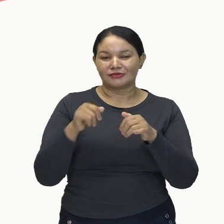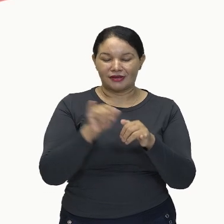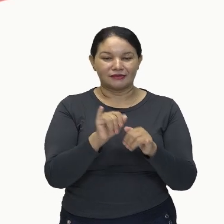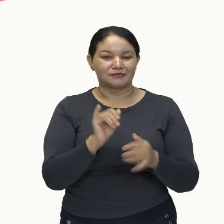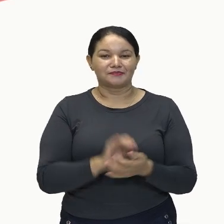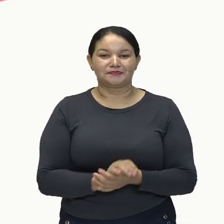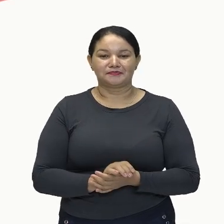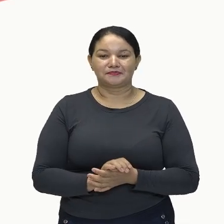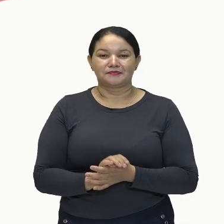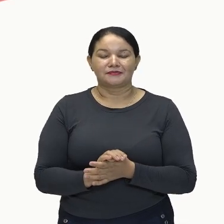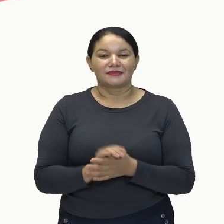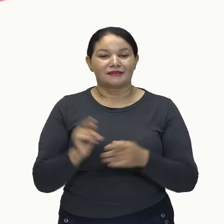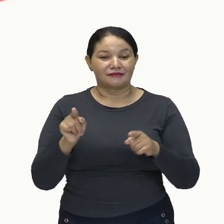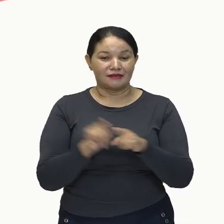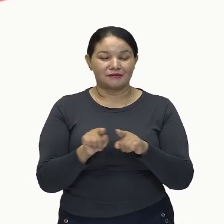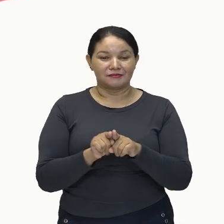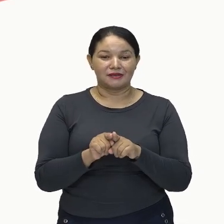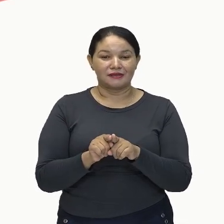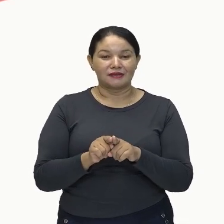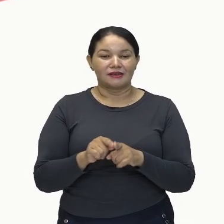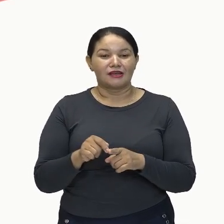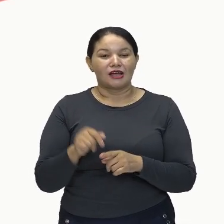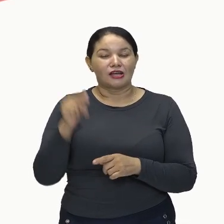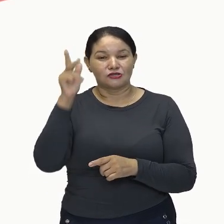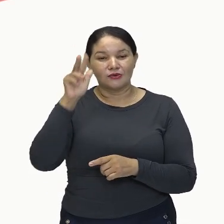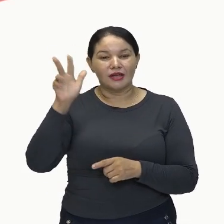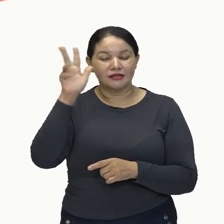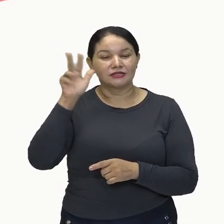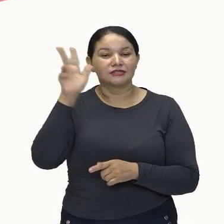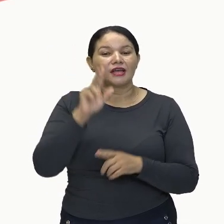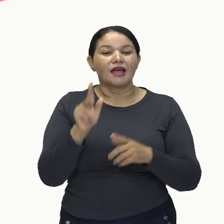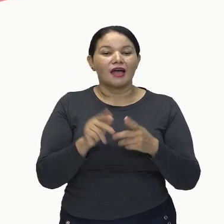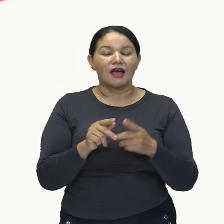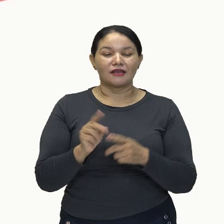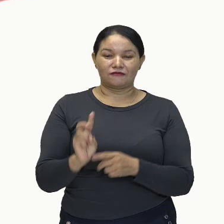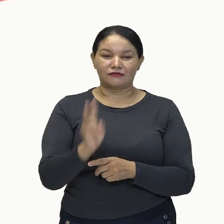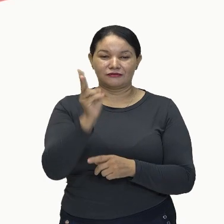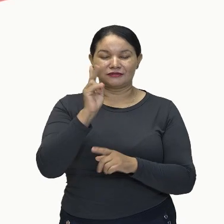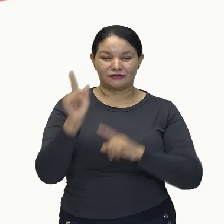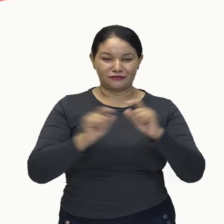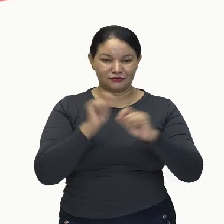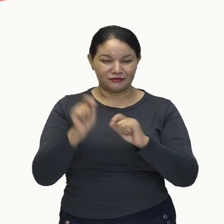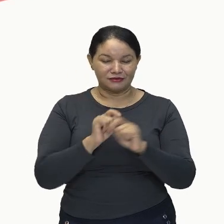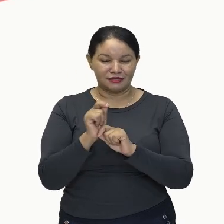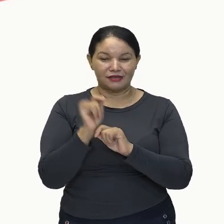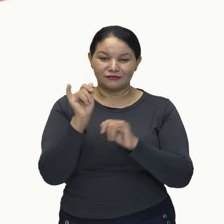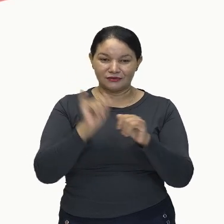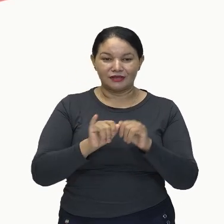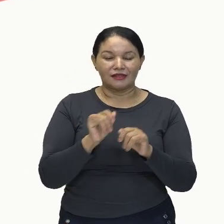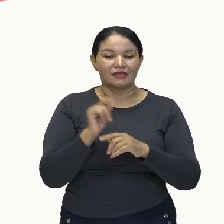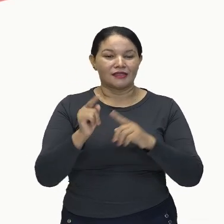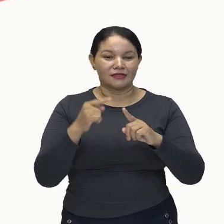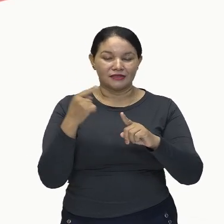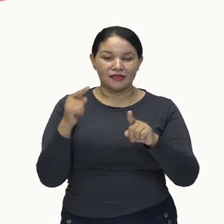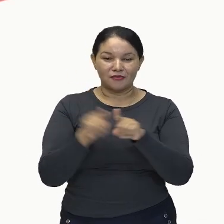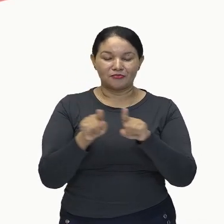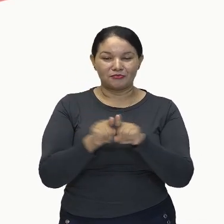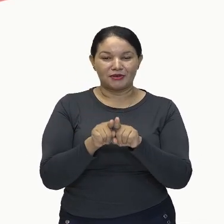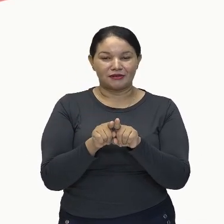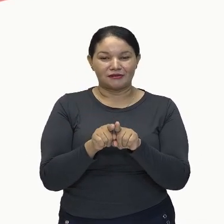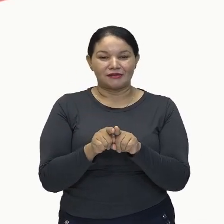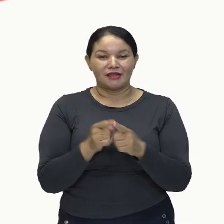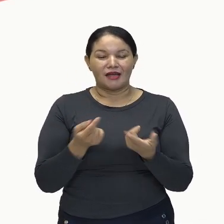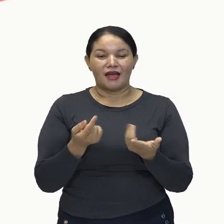surrealistas valorizavam a arte primitiva e procuraram libertar o indivíduo dos limites da vida